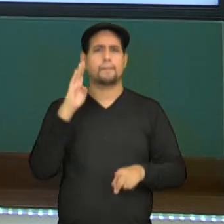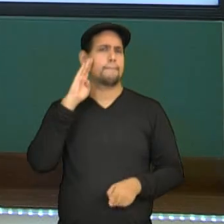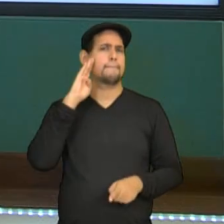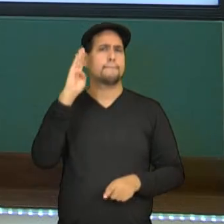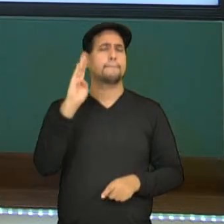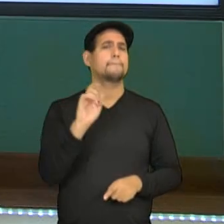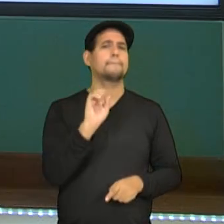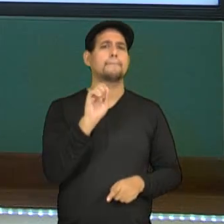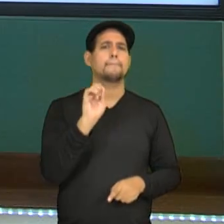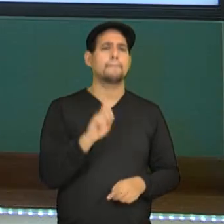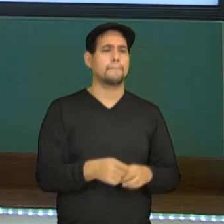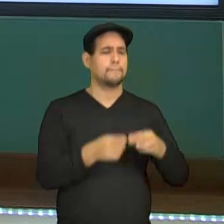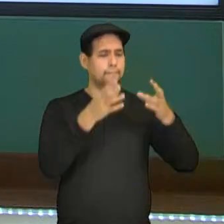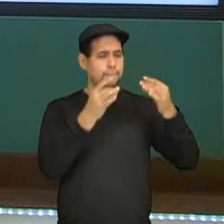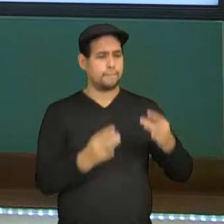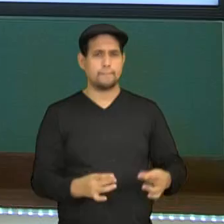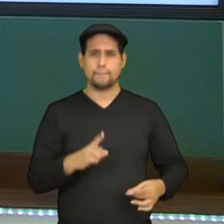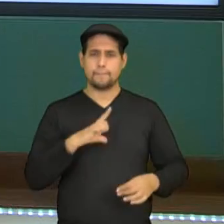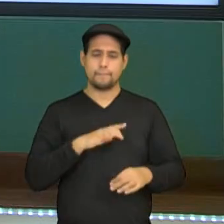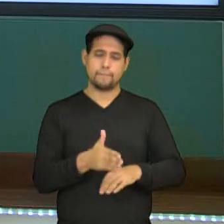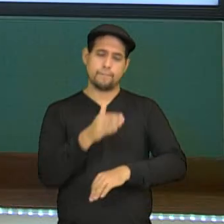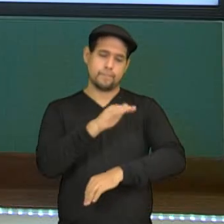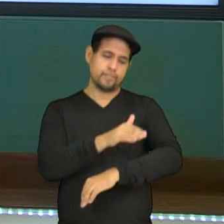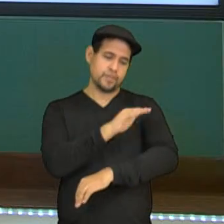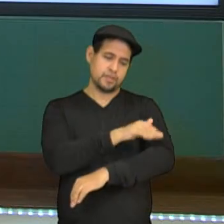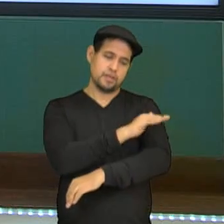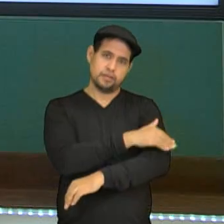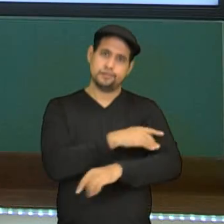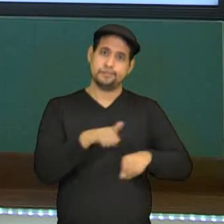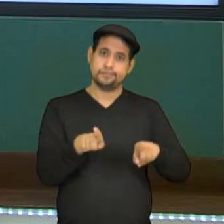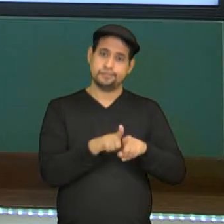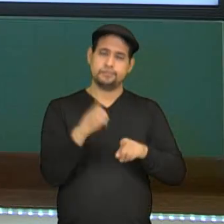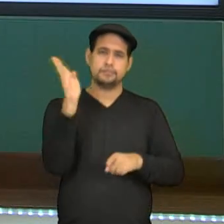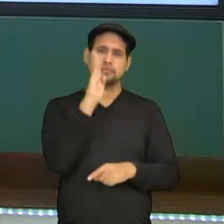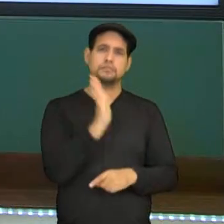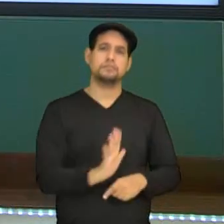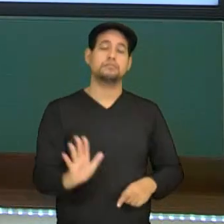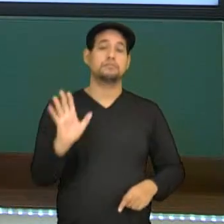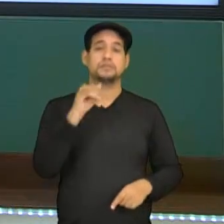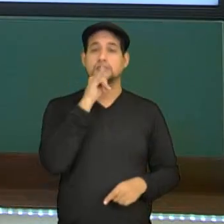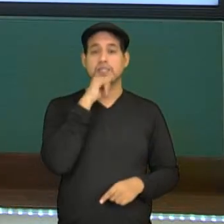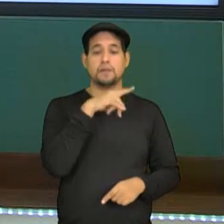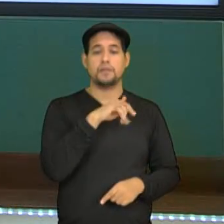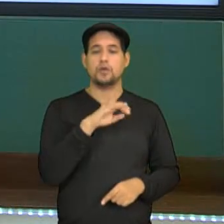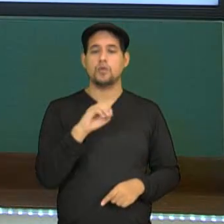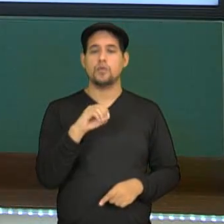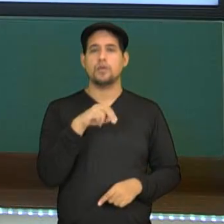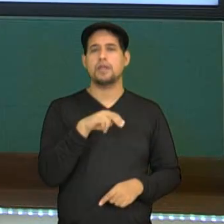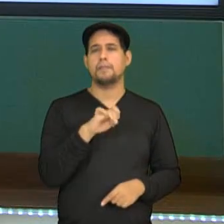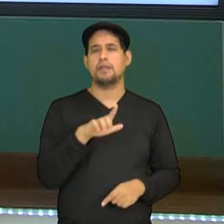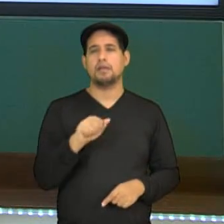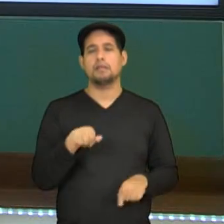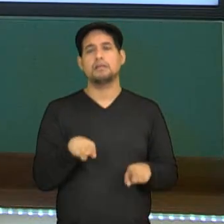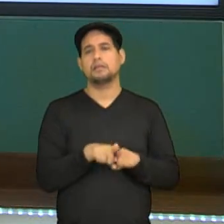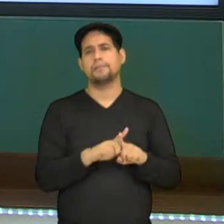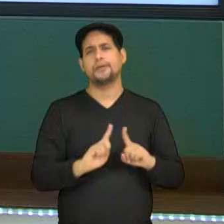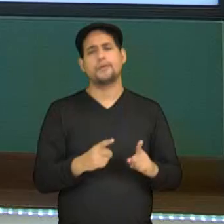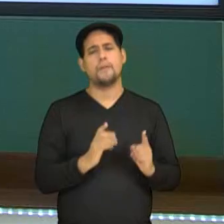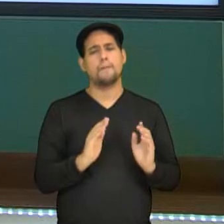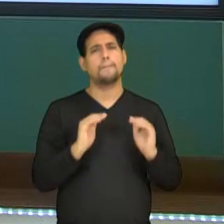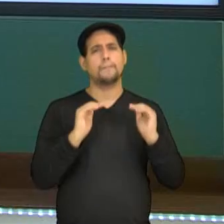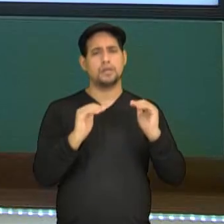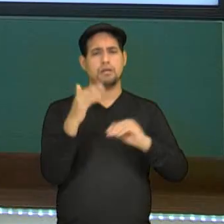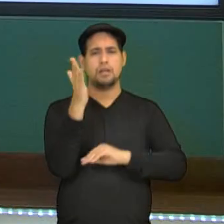principais elementos montanhosos de destaque no território nacional, como o Pico da Neblina, Pico 31 de Março ou até o Pico